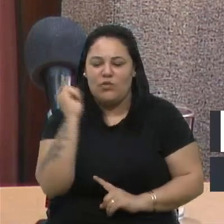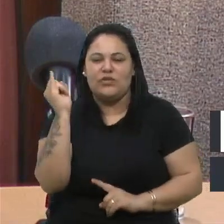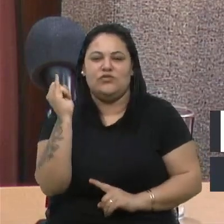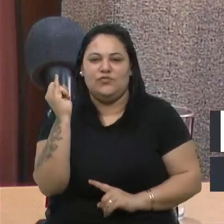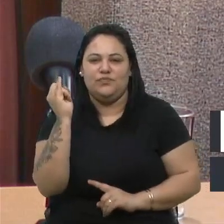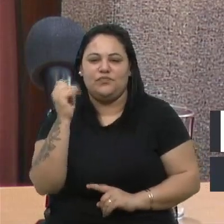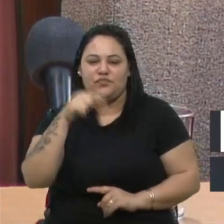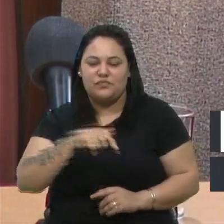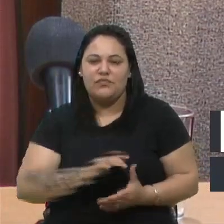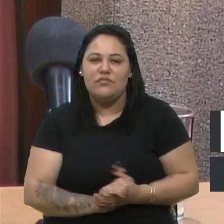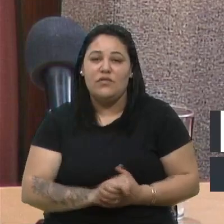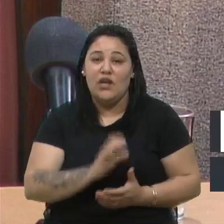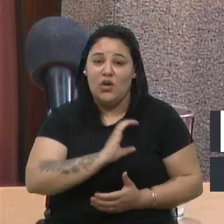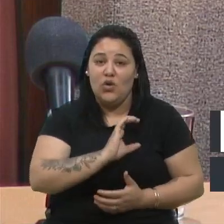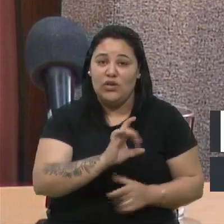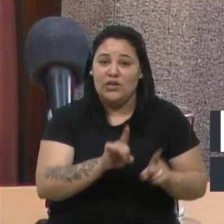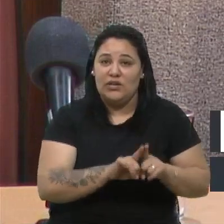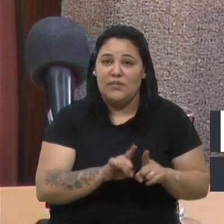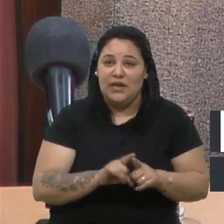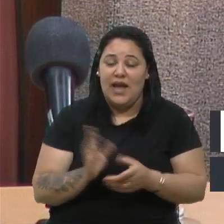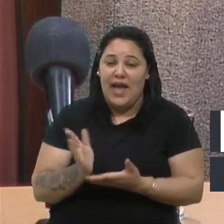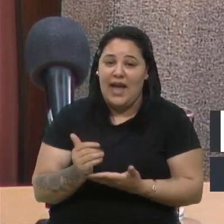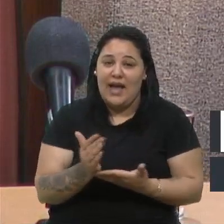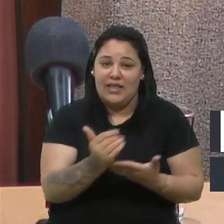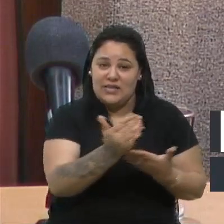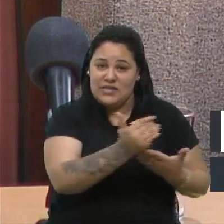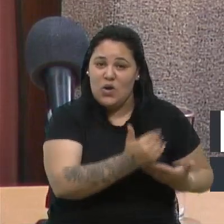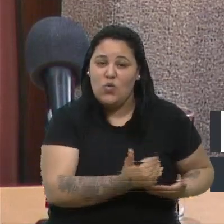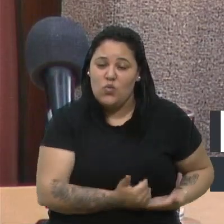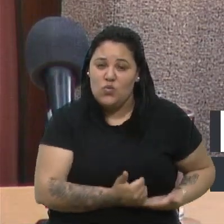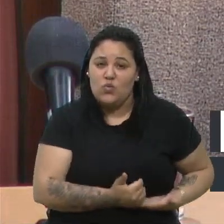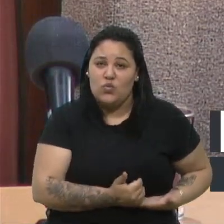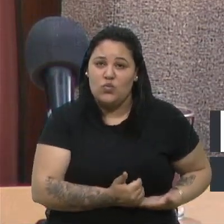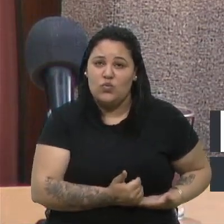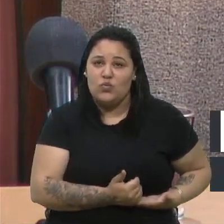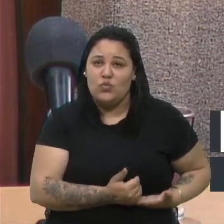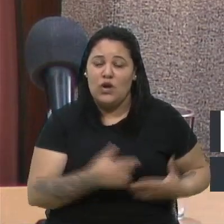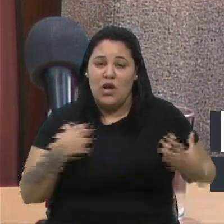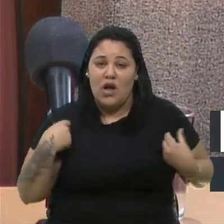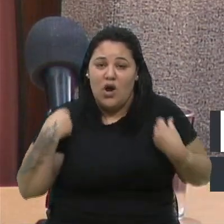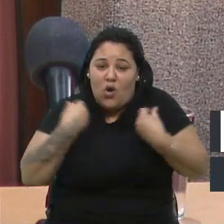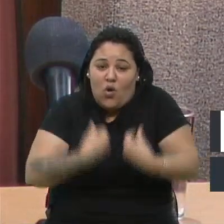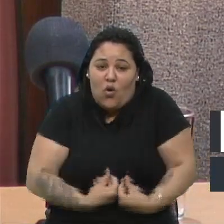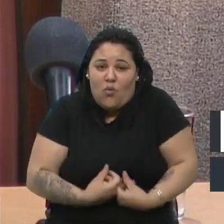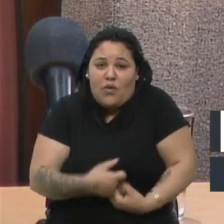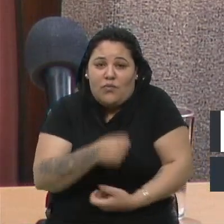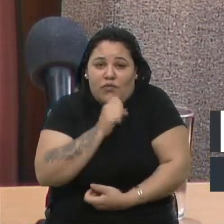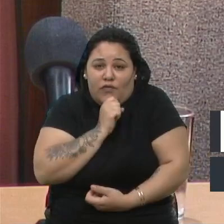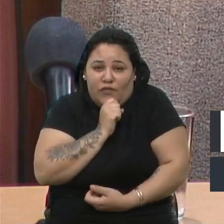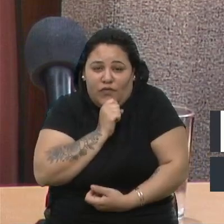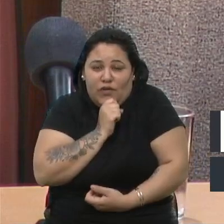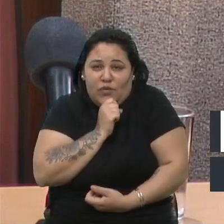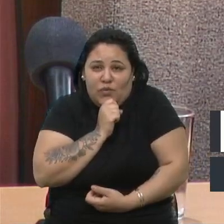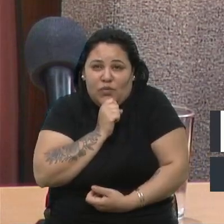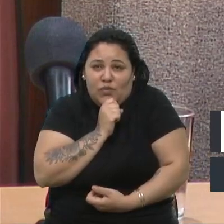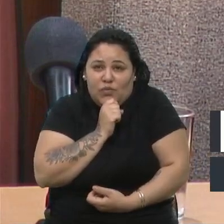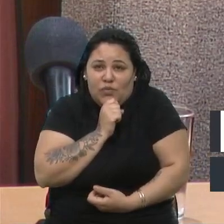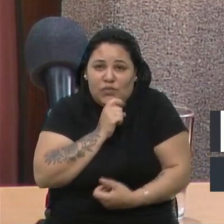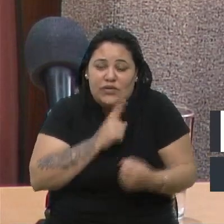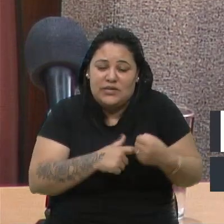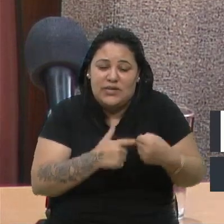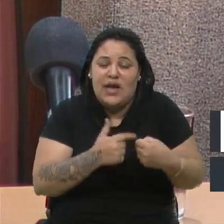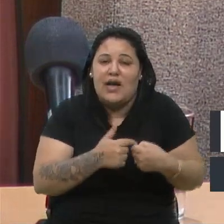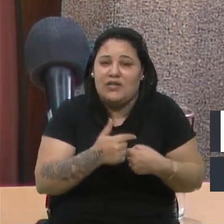que coordena a arrecadação, né, de roupas aqui para o inverno da cidade há alguns anos já.